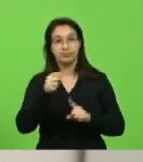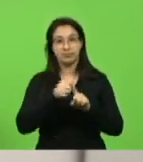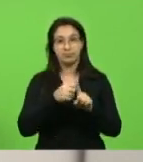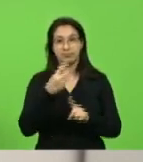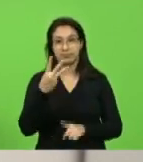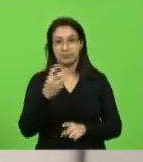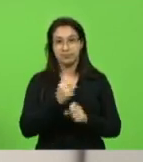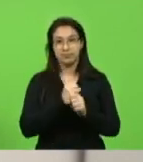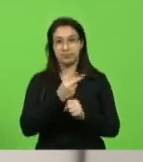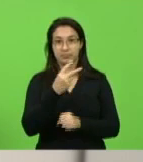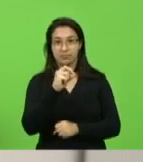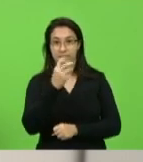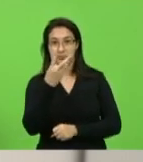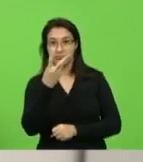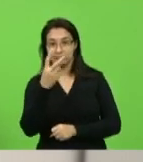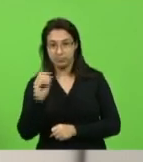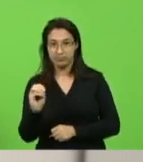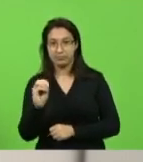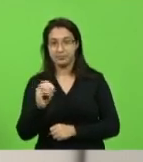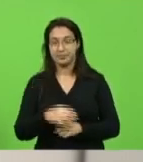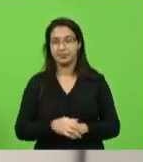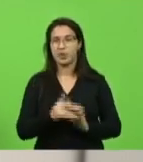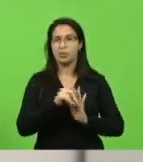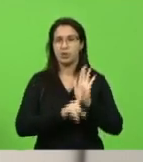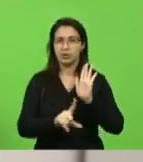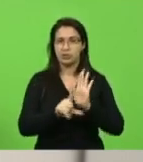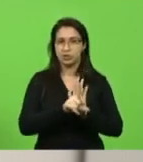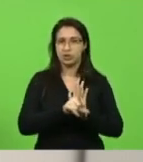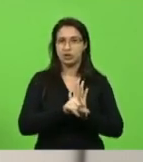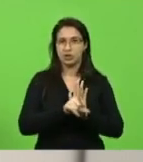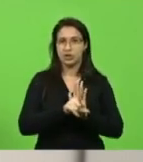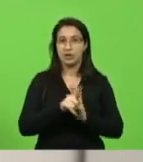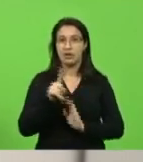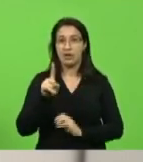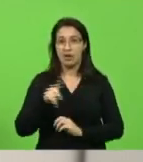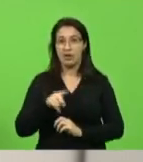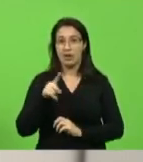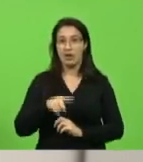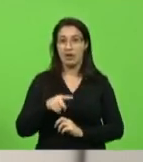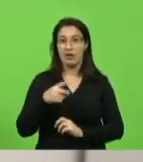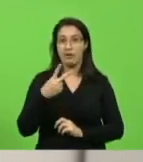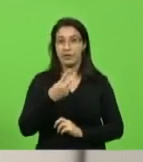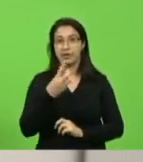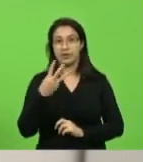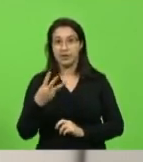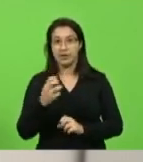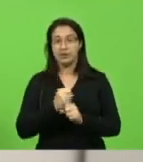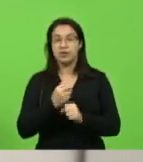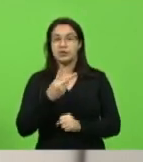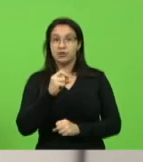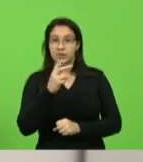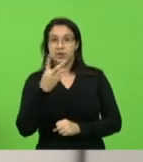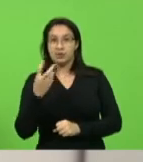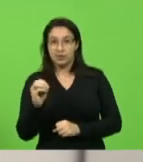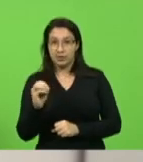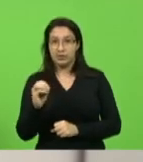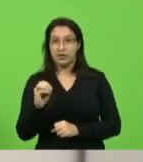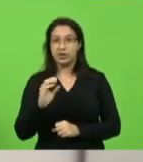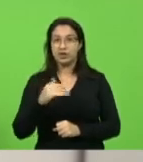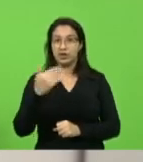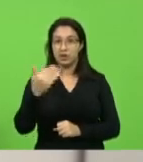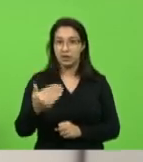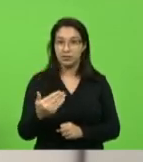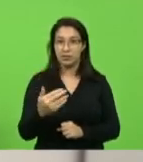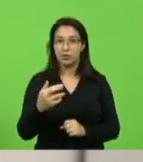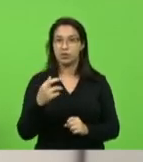26/3/2020. Esse projeto de lei foi autuado em 25/3/2020 e remetido à apreciação do governador